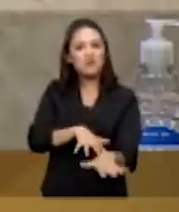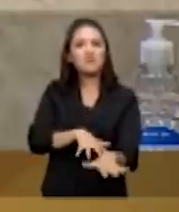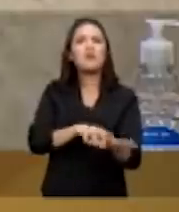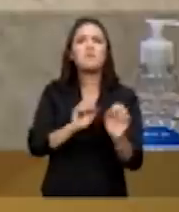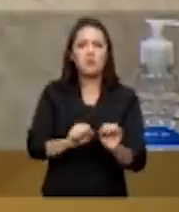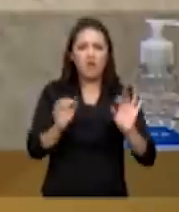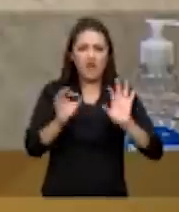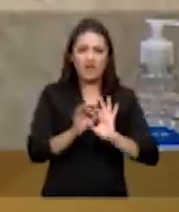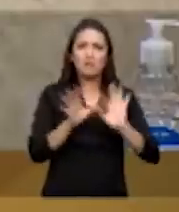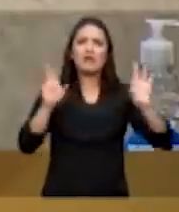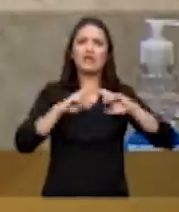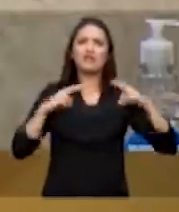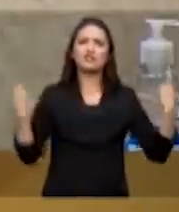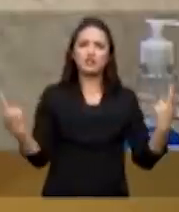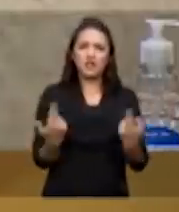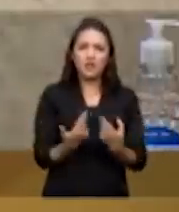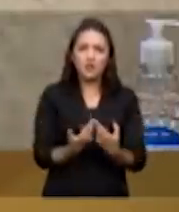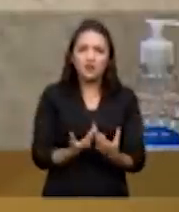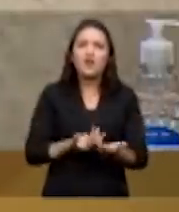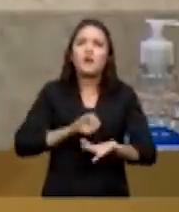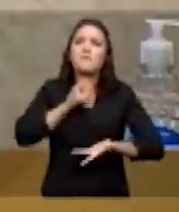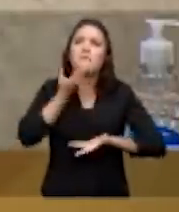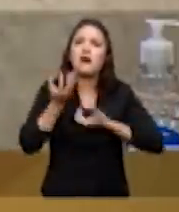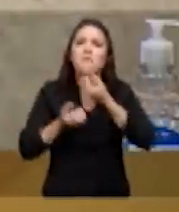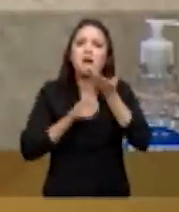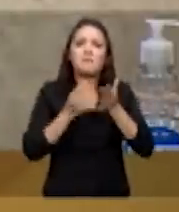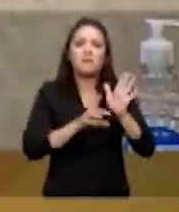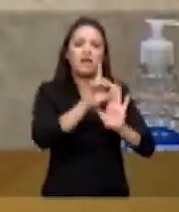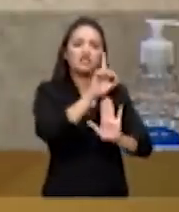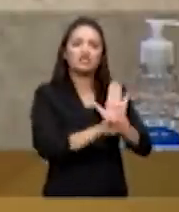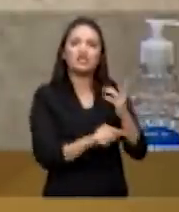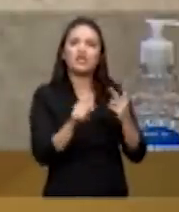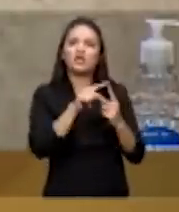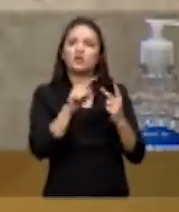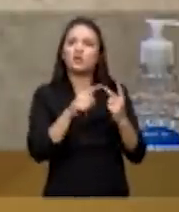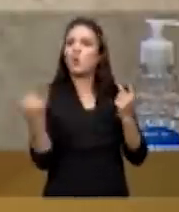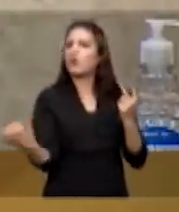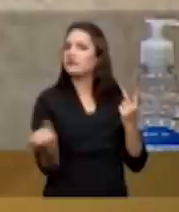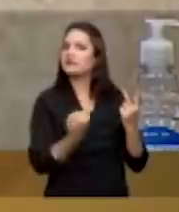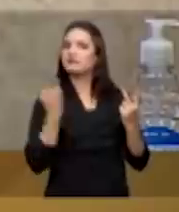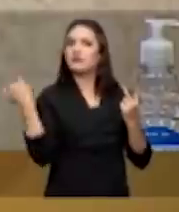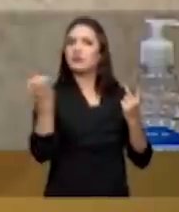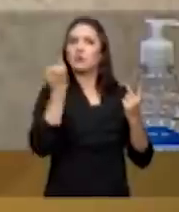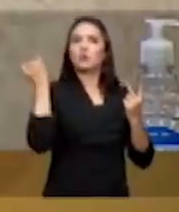liberdades de reunião e de expressão, direitos fundamentais